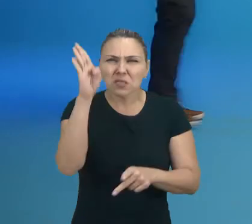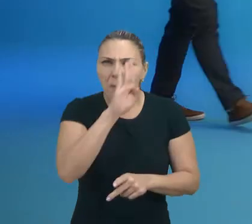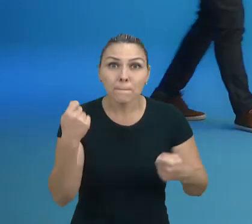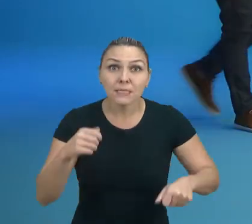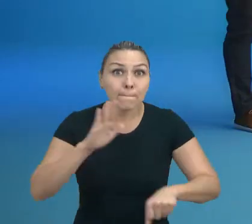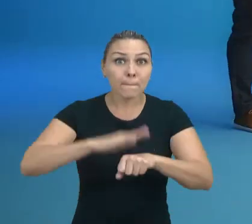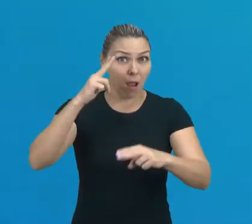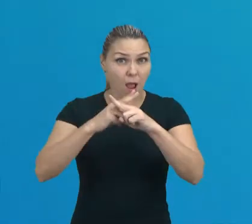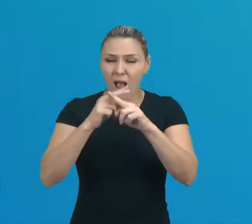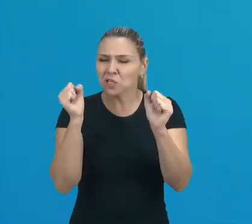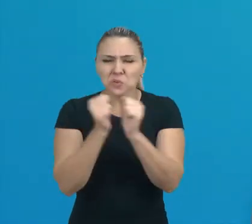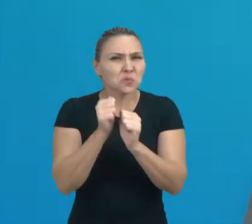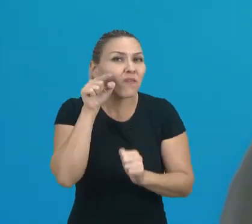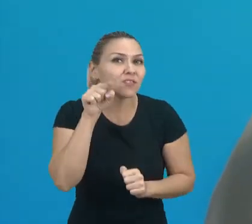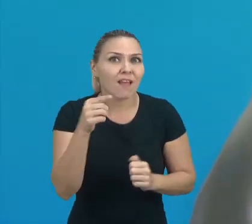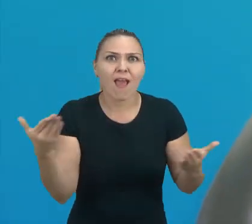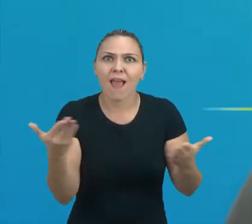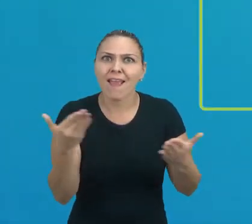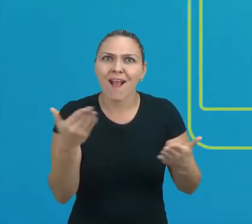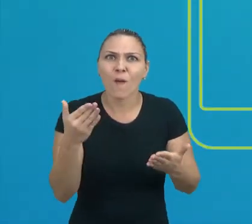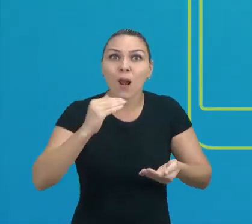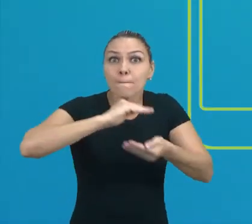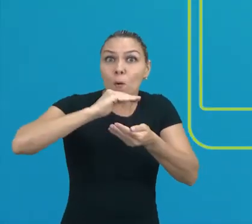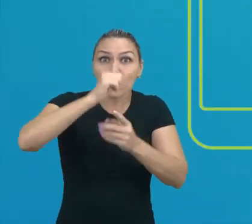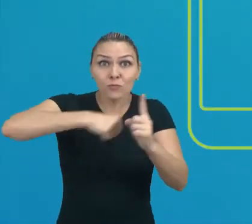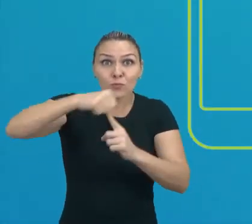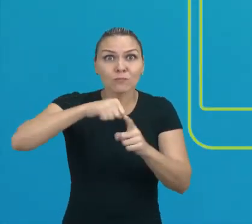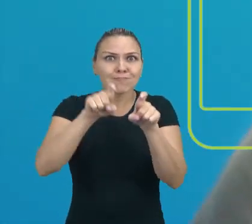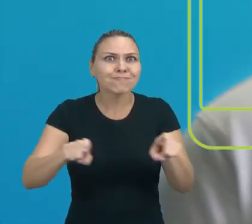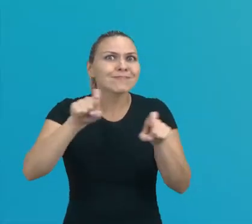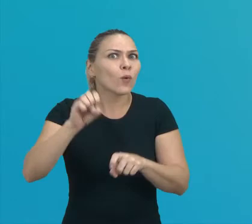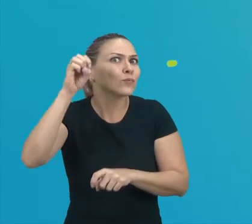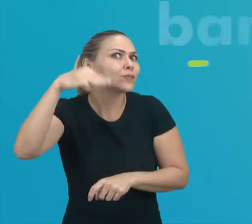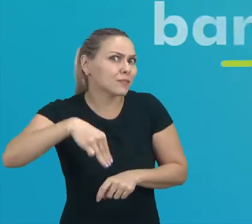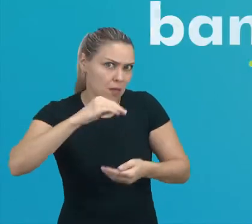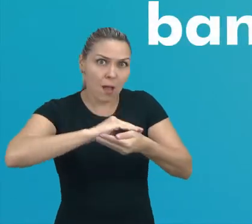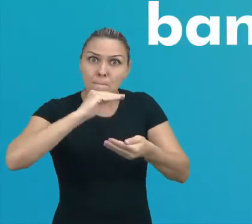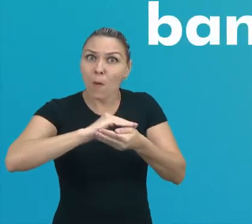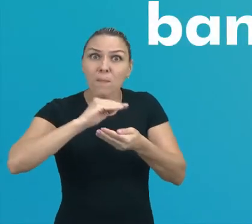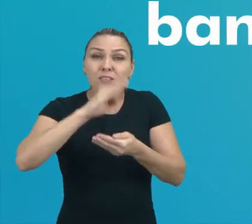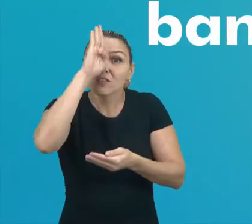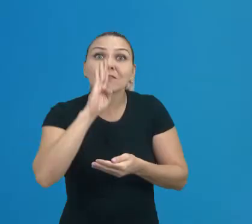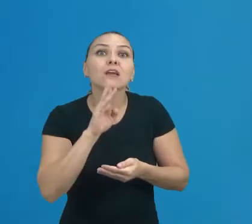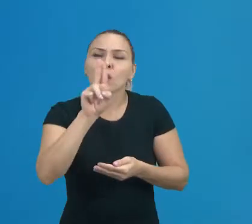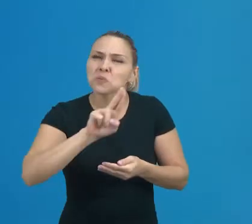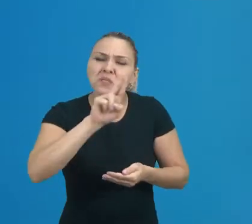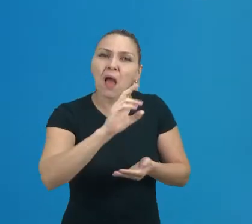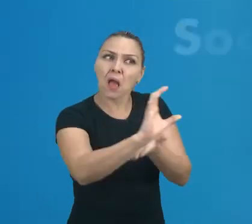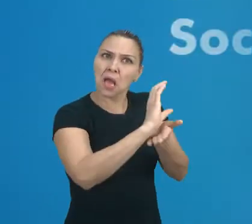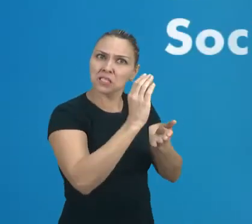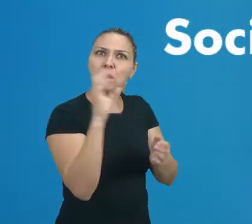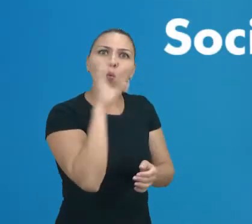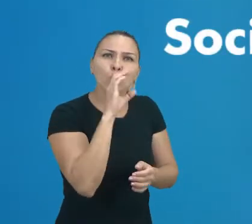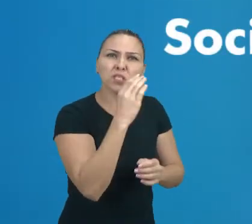Quando o brasileiro mais precisa, a Caixa está junto. E agora traz a Poupança Social Digital. Isso mesmo, uma poupança de graça para você receber